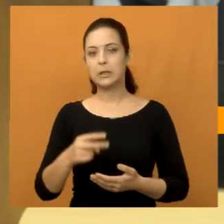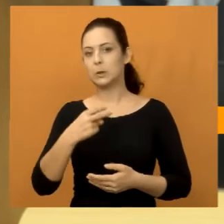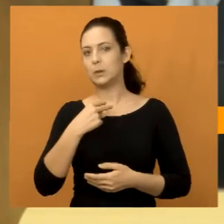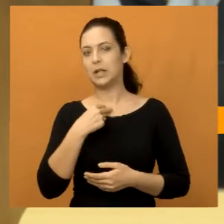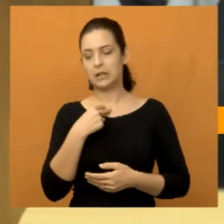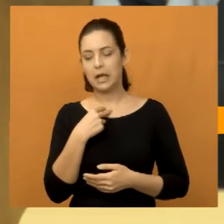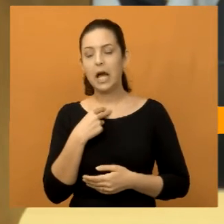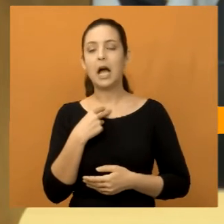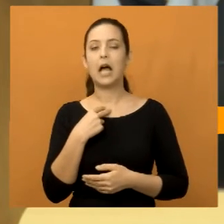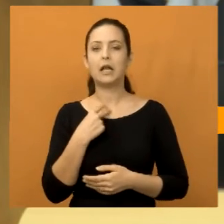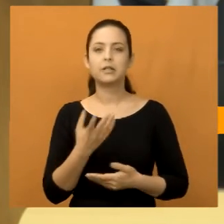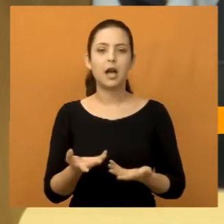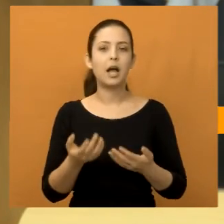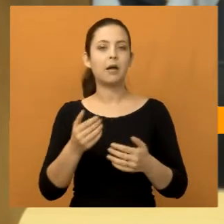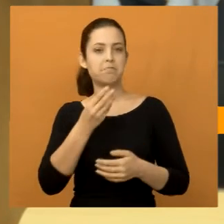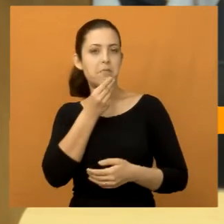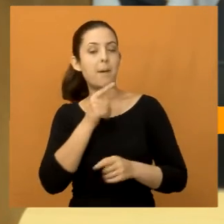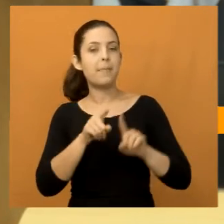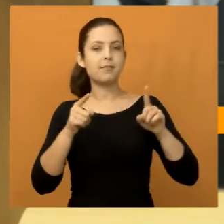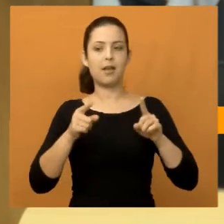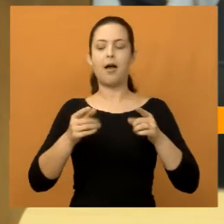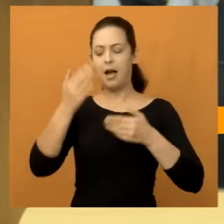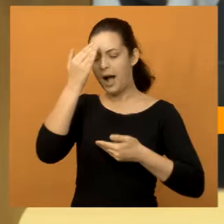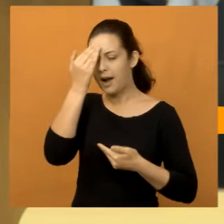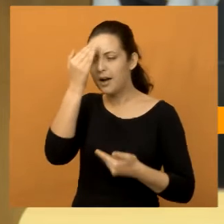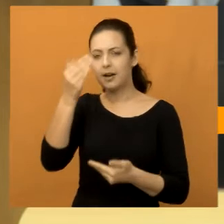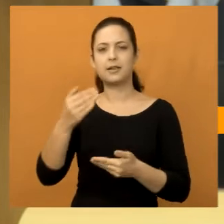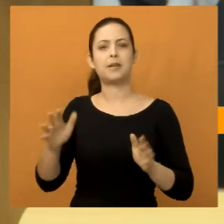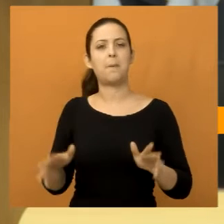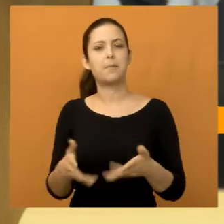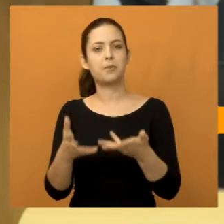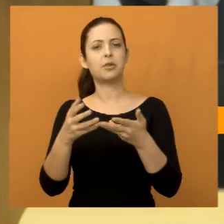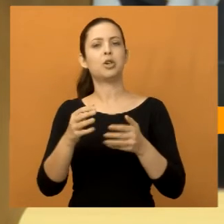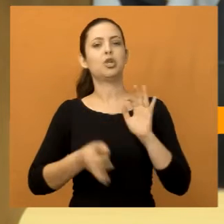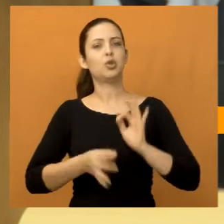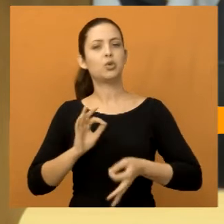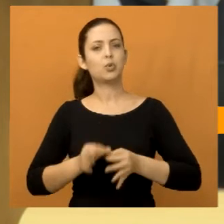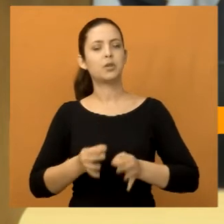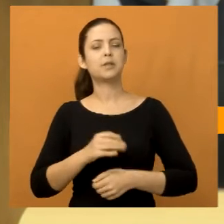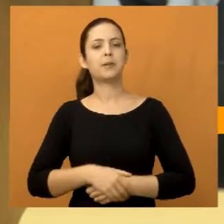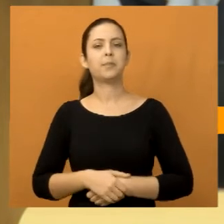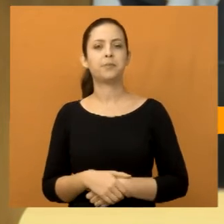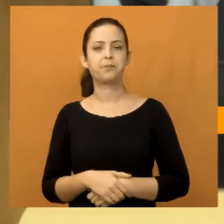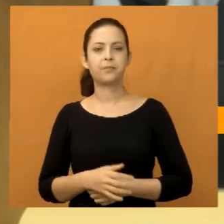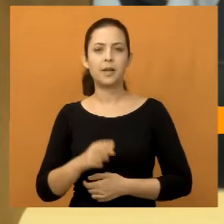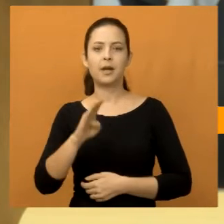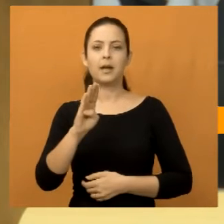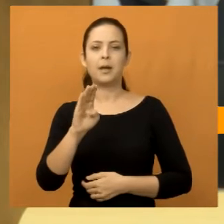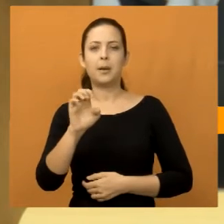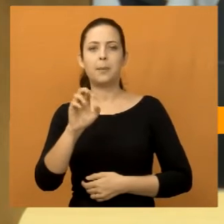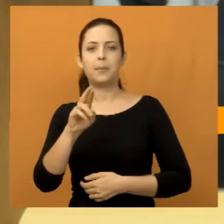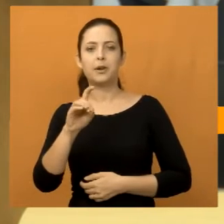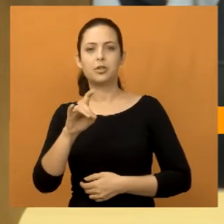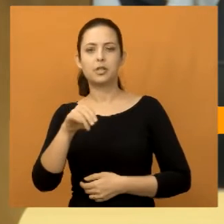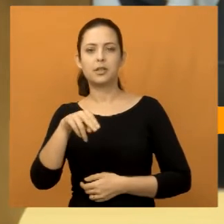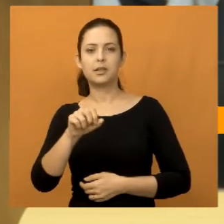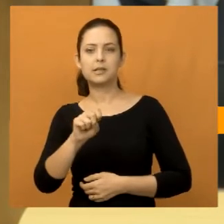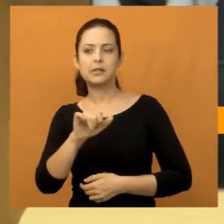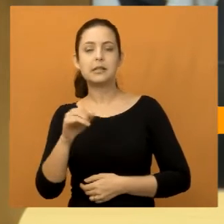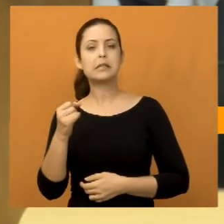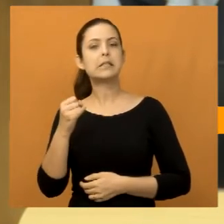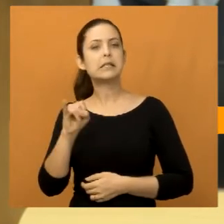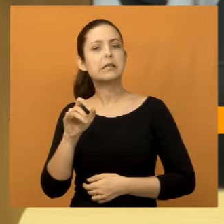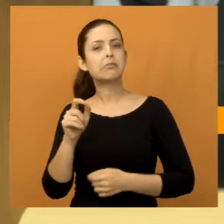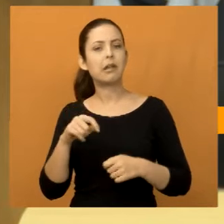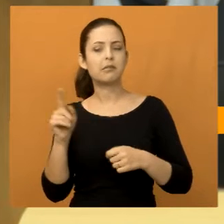deixar de agradecer aqui também, novamente, o promotor José Luiz Berdinazzi, que pena que ele falou, ele tinha um compromisso, mas se pudesse